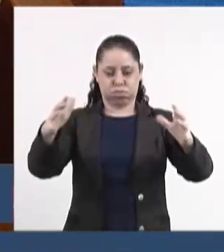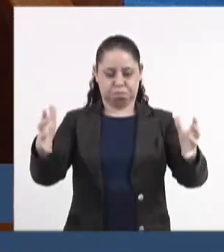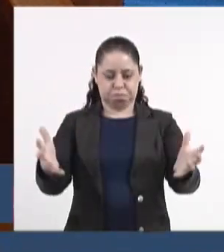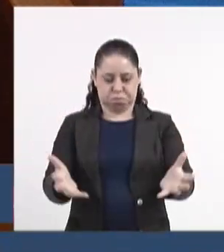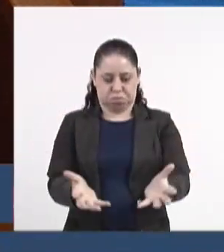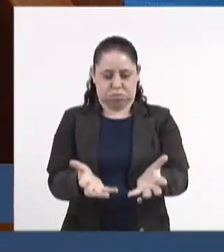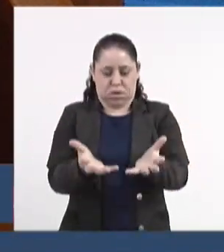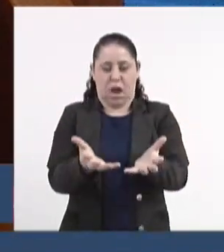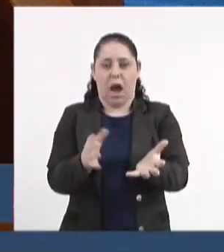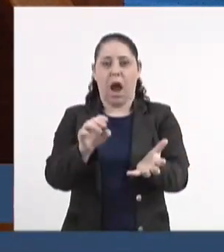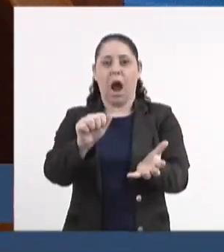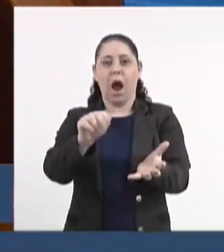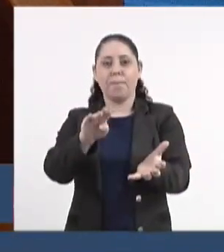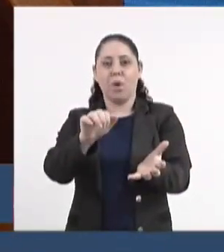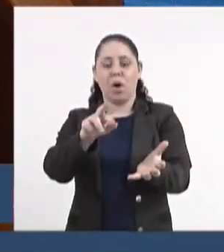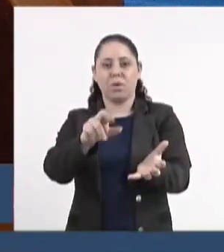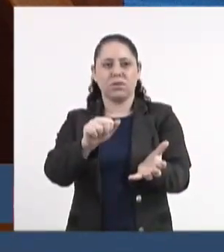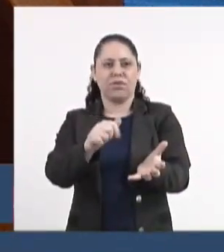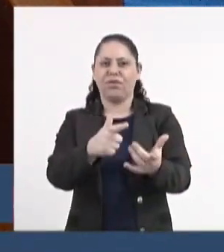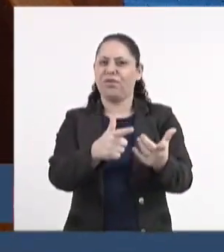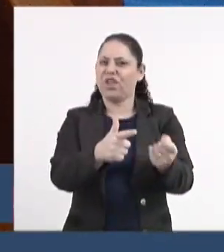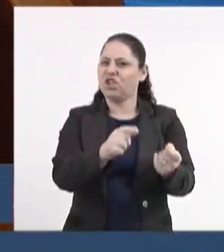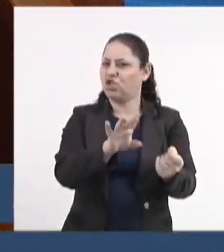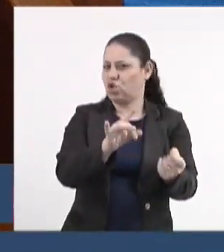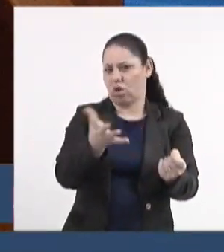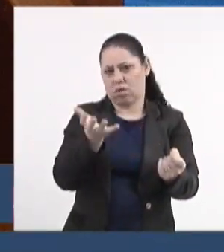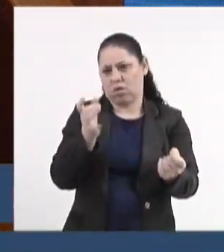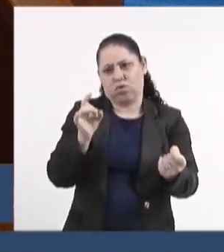quero, eu quero 20 abóboras.